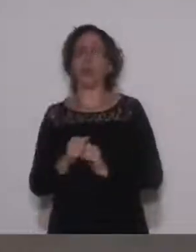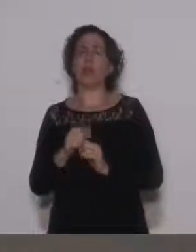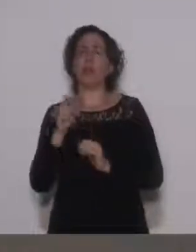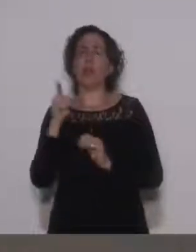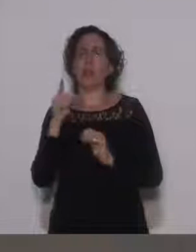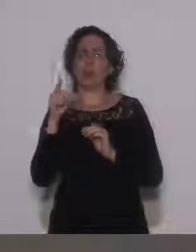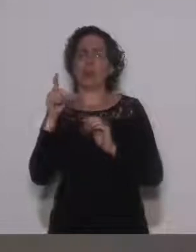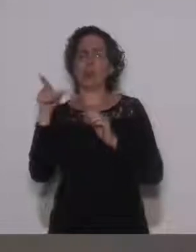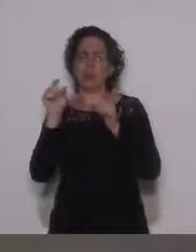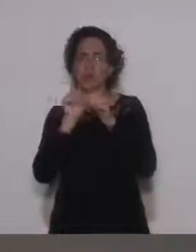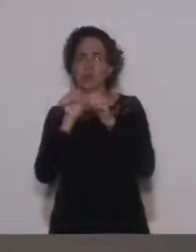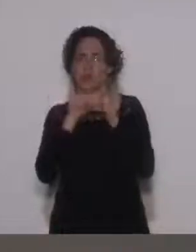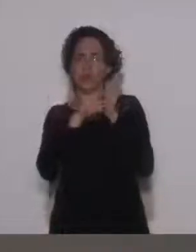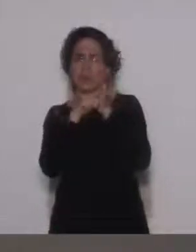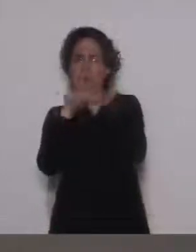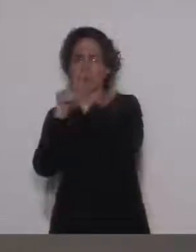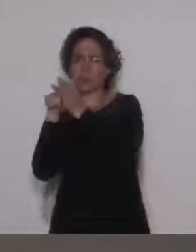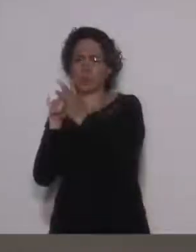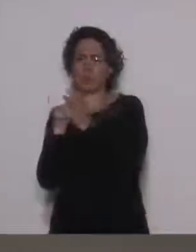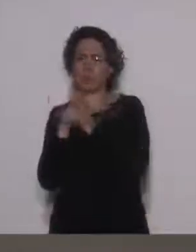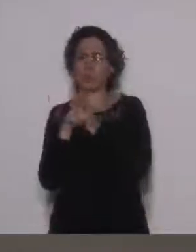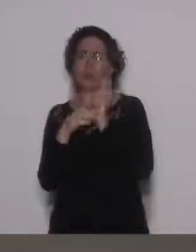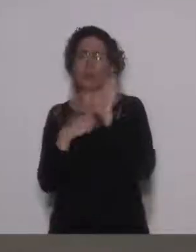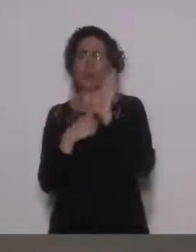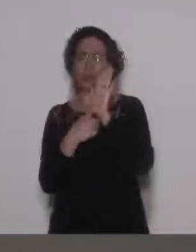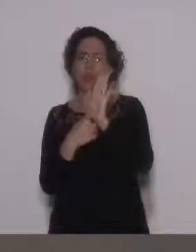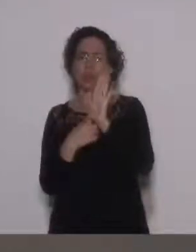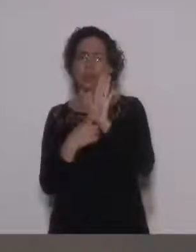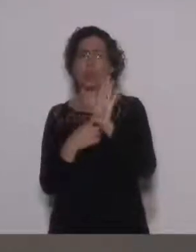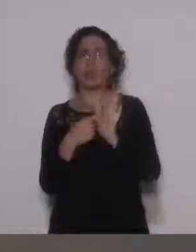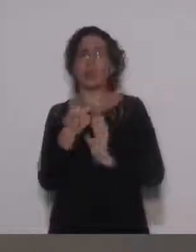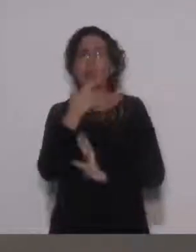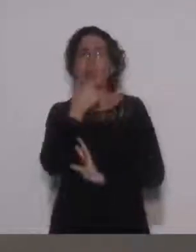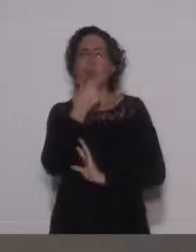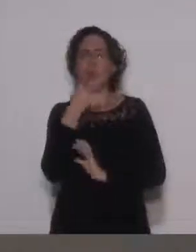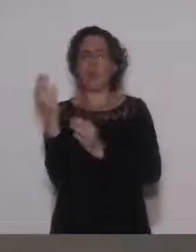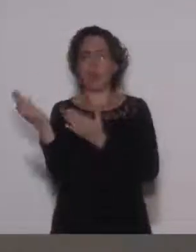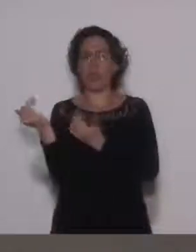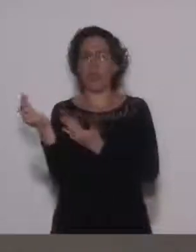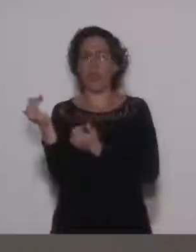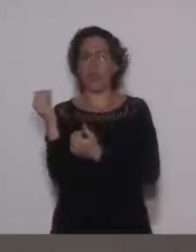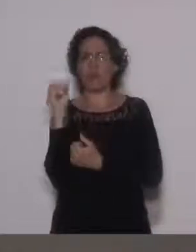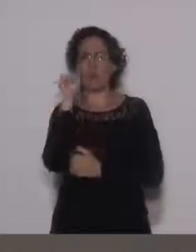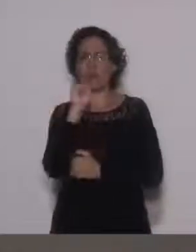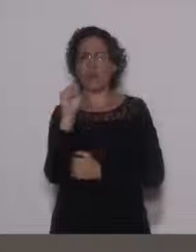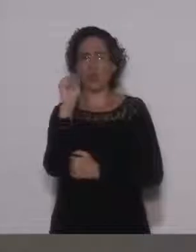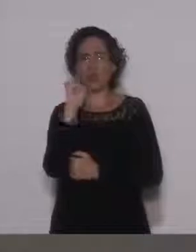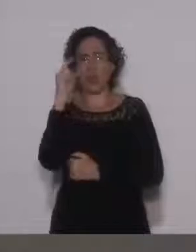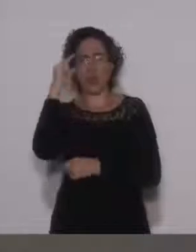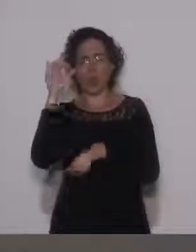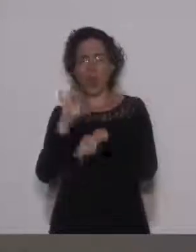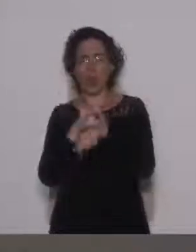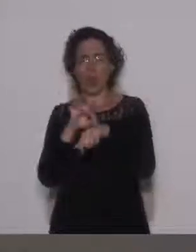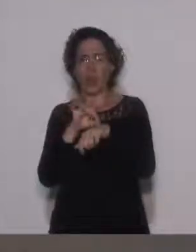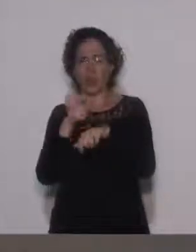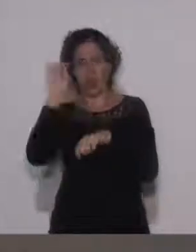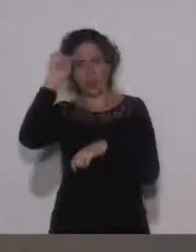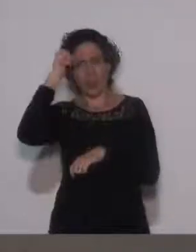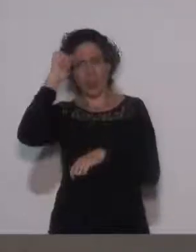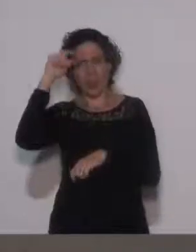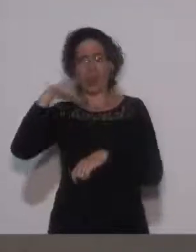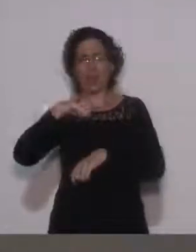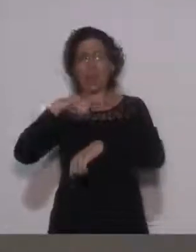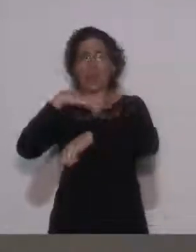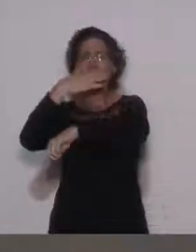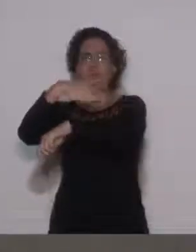traz um perfil muito lógico. O homem jovem solteiro, negro, com até 7 anos de estudo, que esteja na